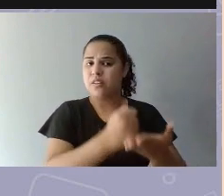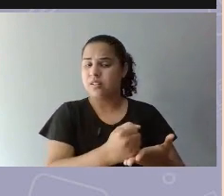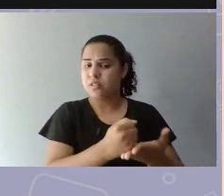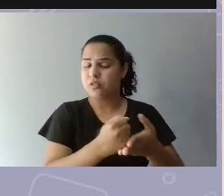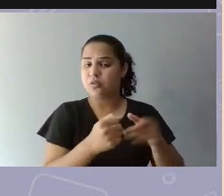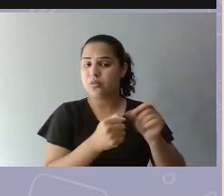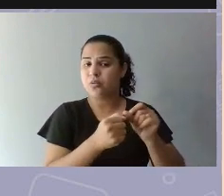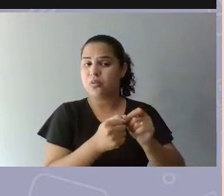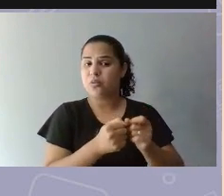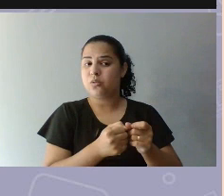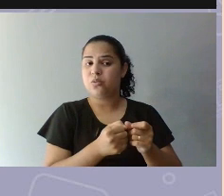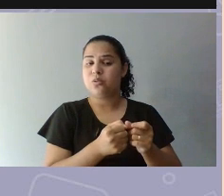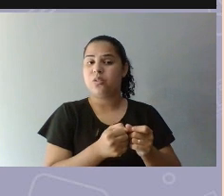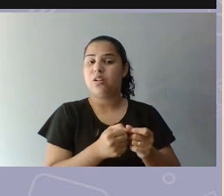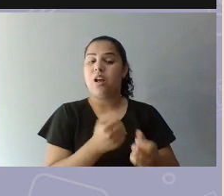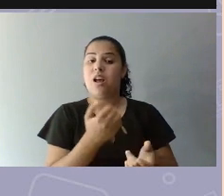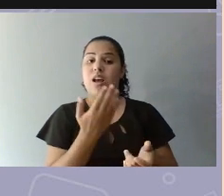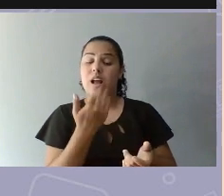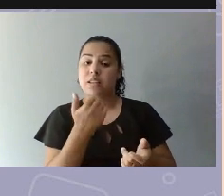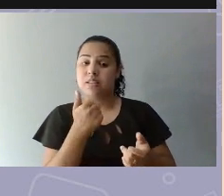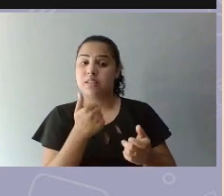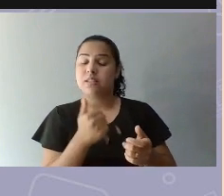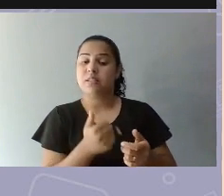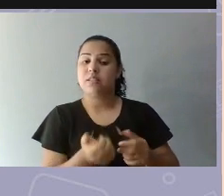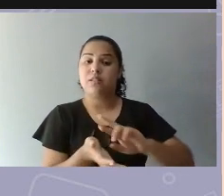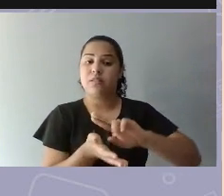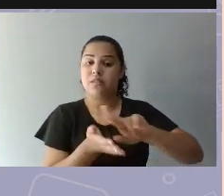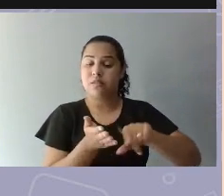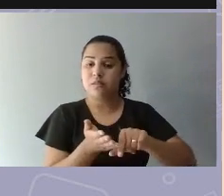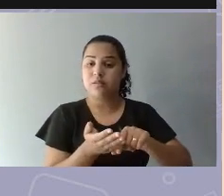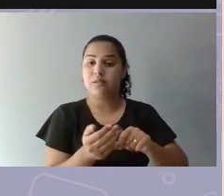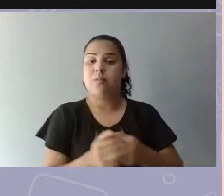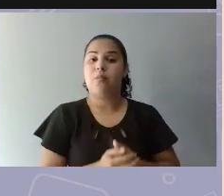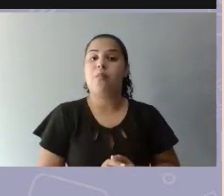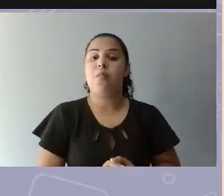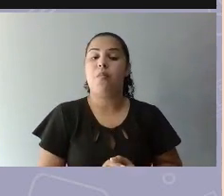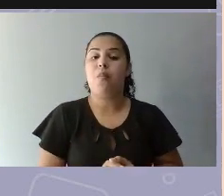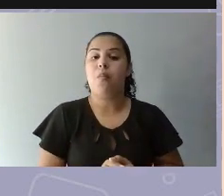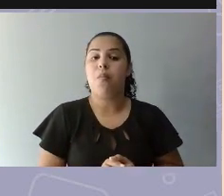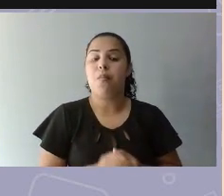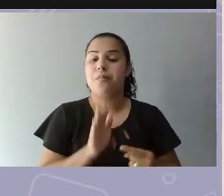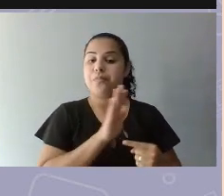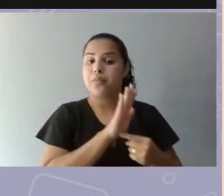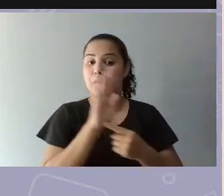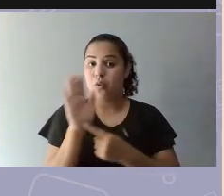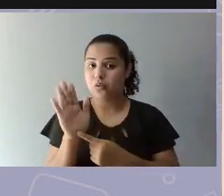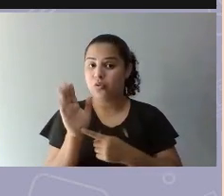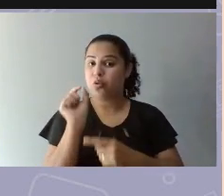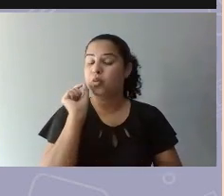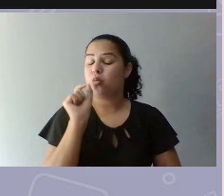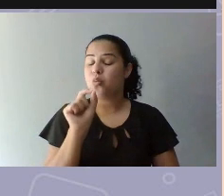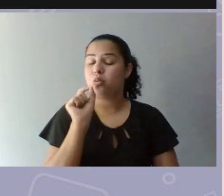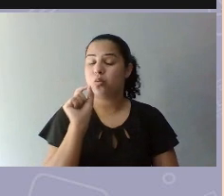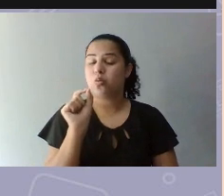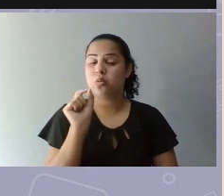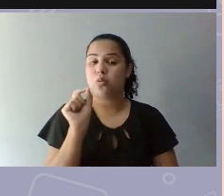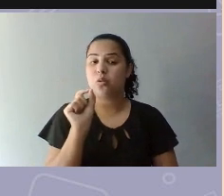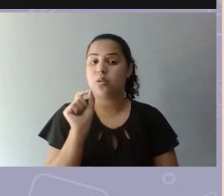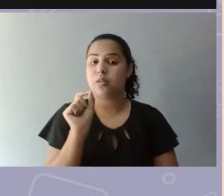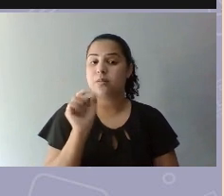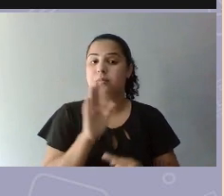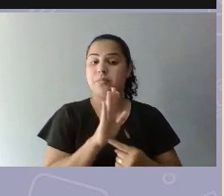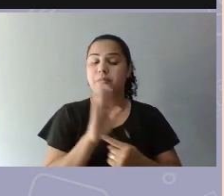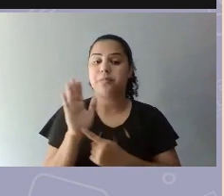porque sem água muitos micro-organismos morrem e aí embaixo ele fala o seguinte o processo que ocorre na membrana